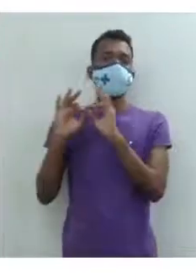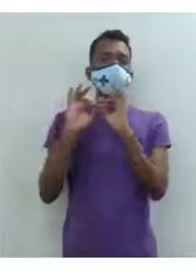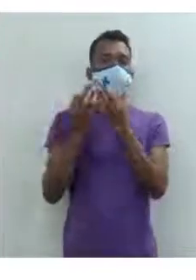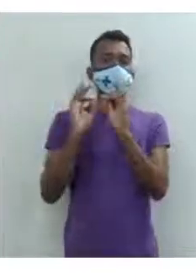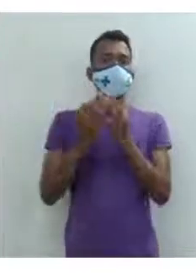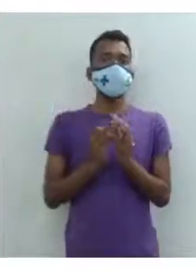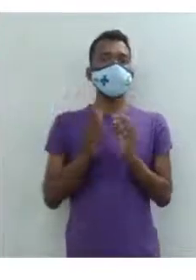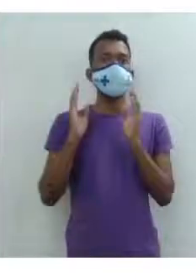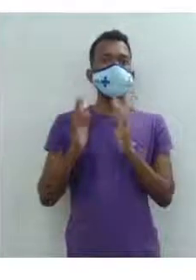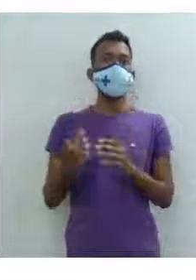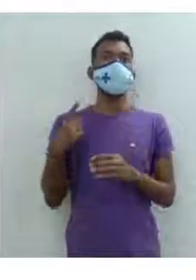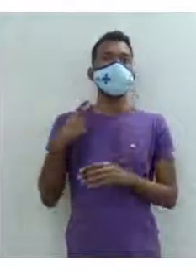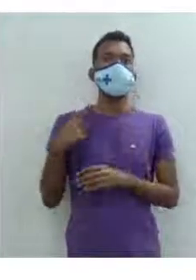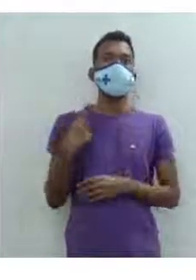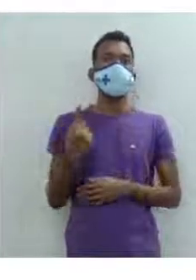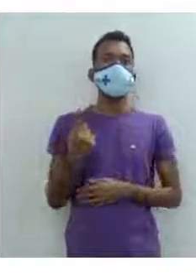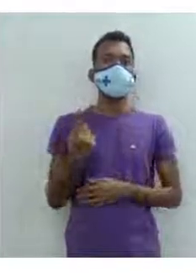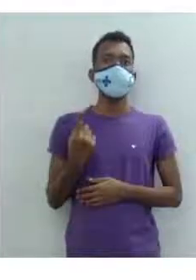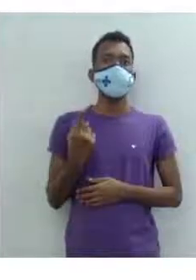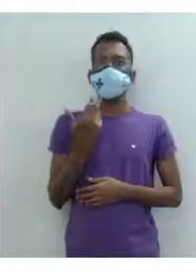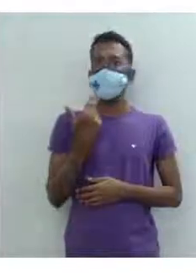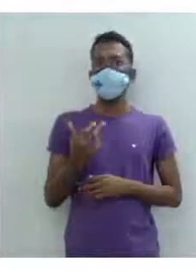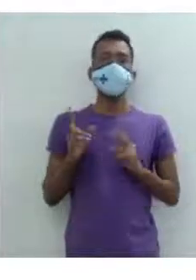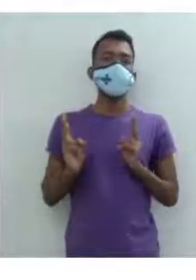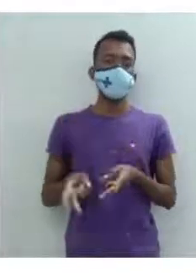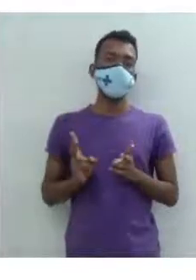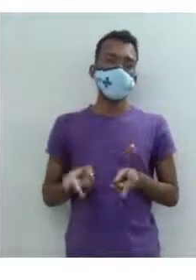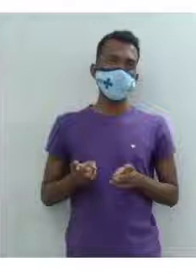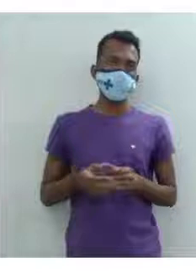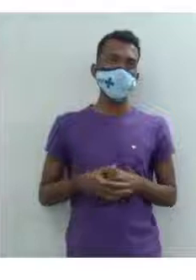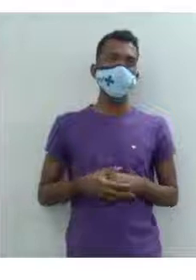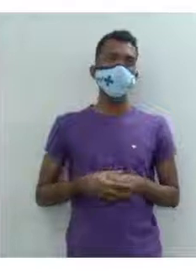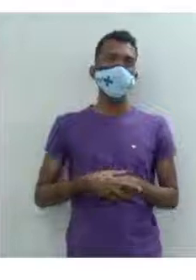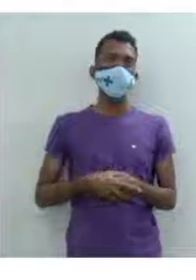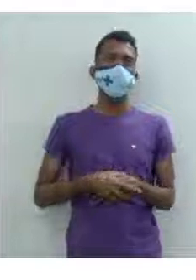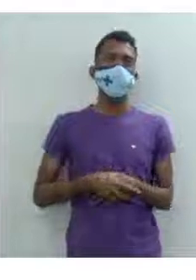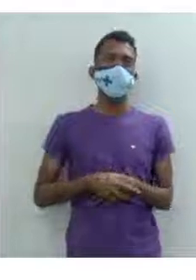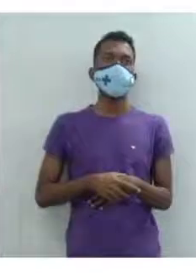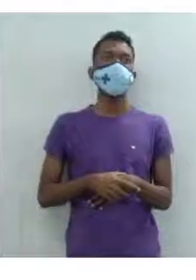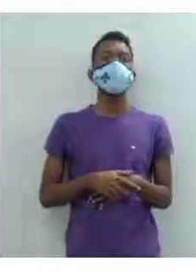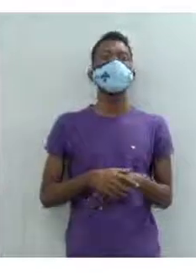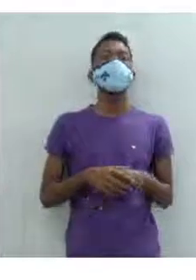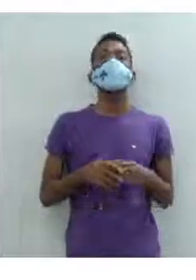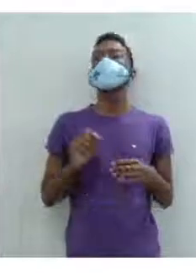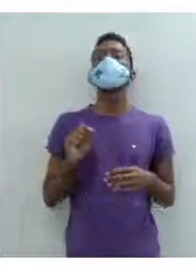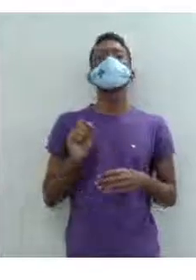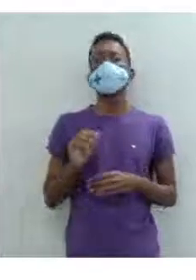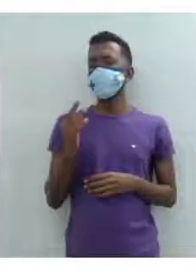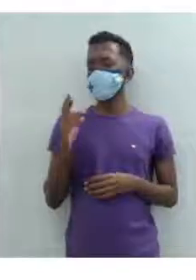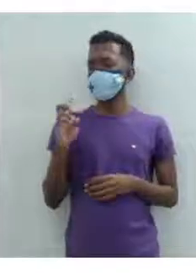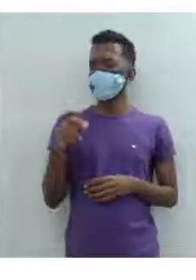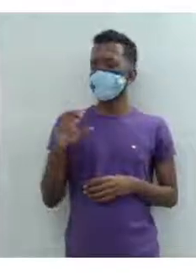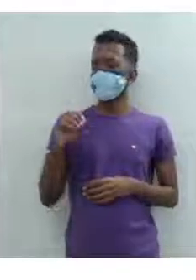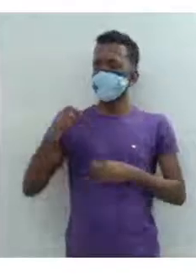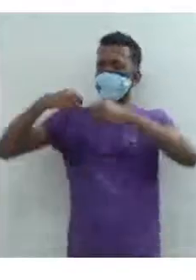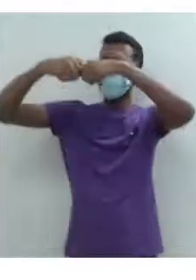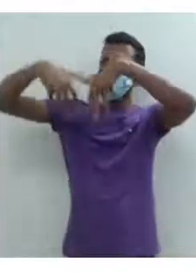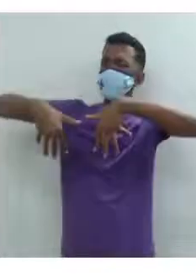famílias constituídas de apenas uma língua, né? Então, tronco linguístico. Então, você está perguntando, professor